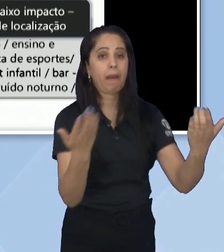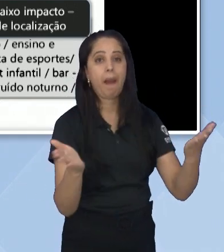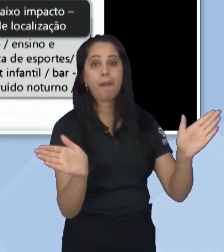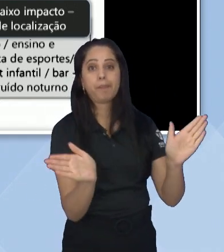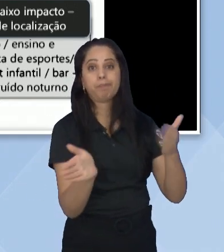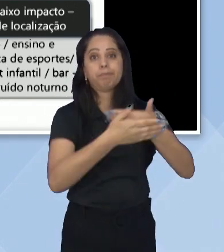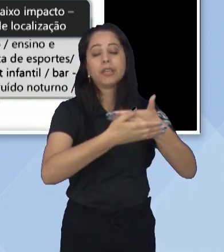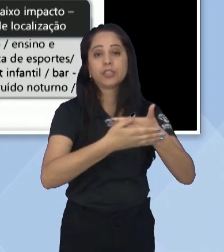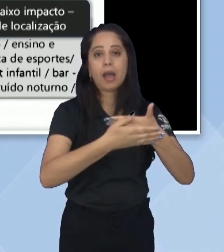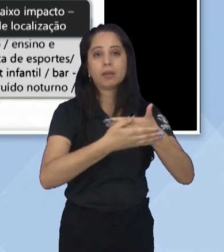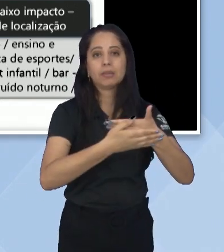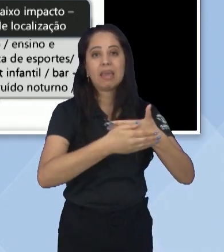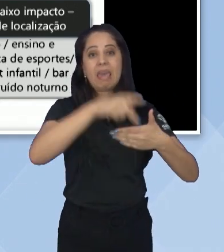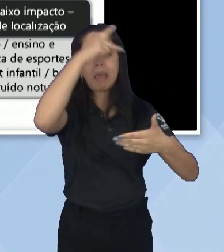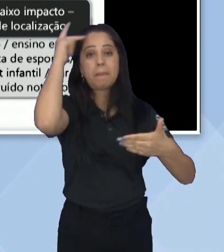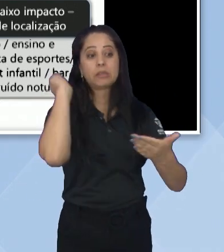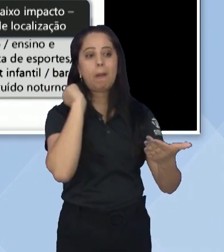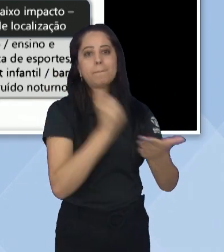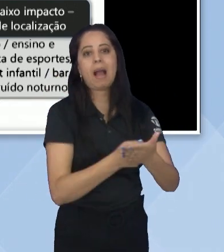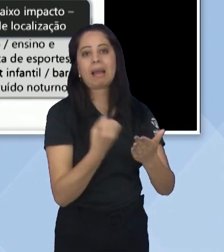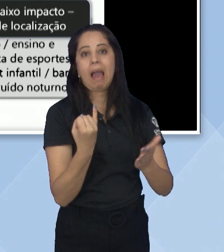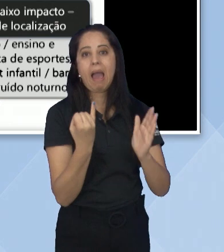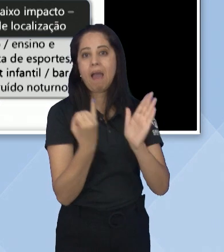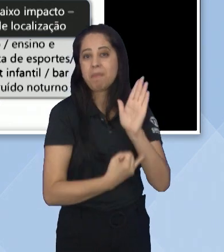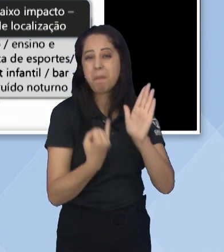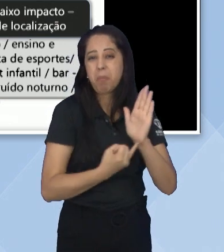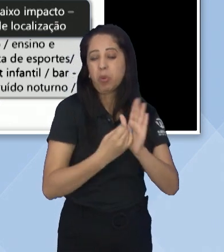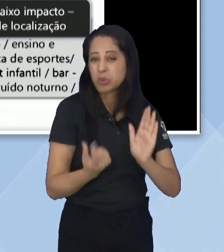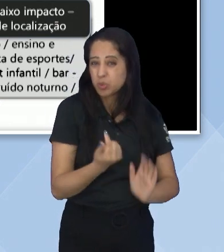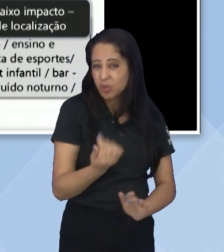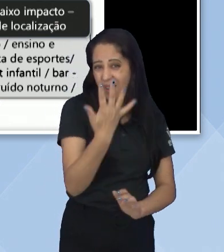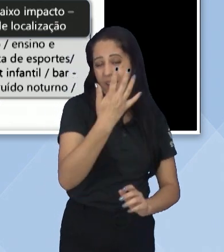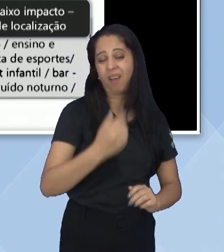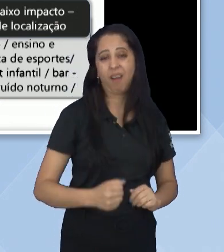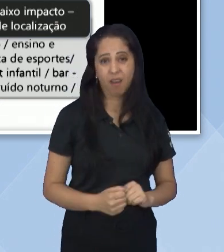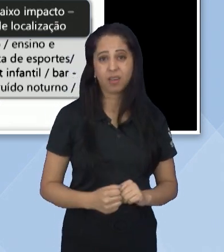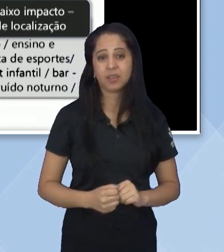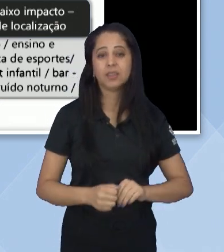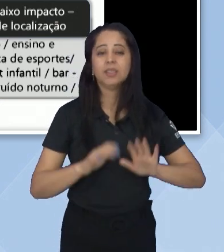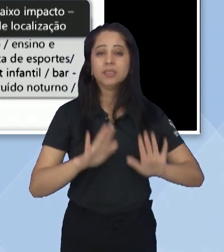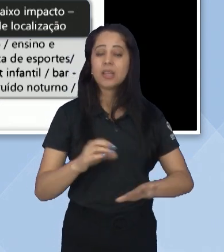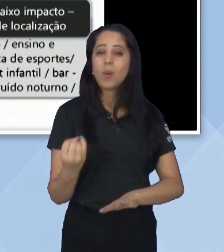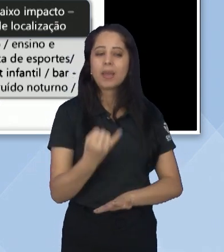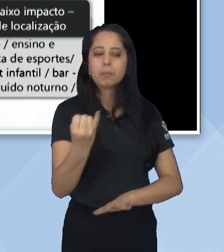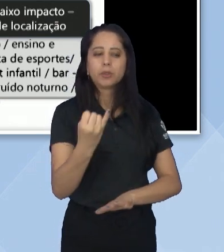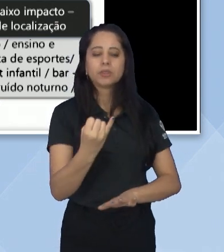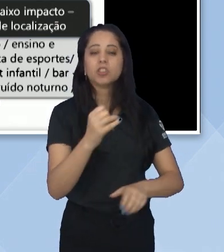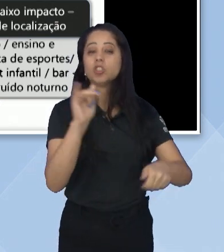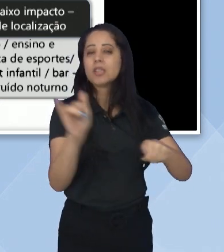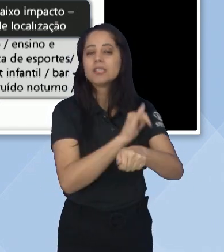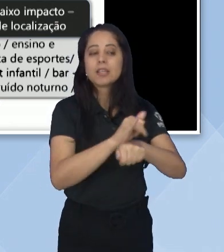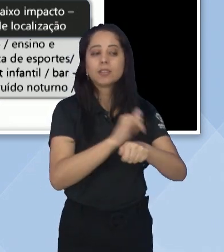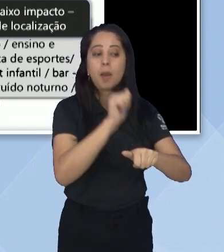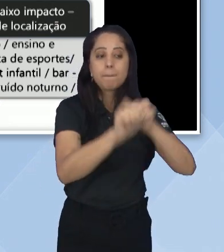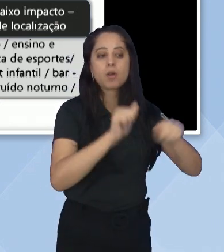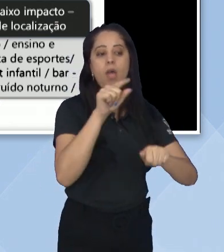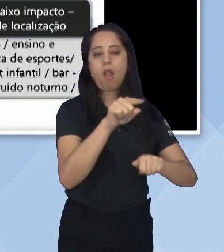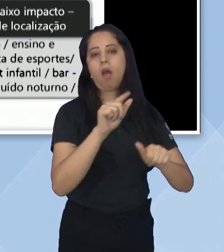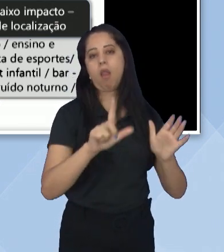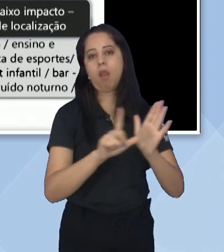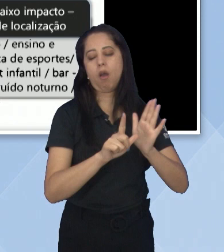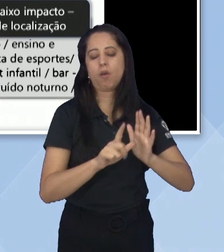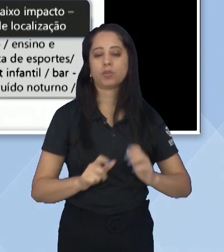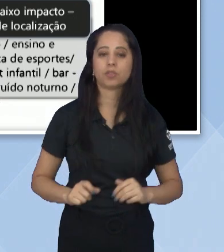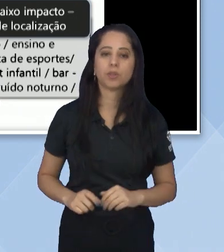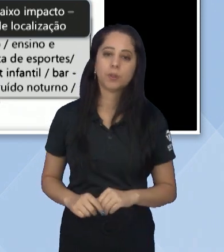então assim quanto aquilo de uma certa forma não é absorvido para o mercado a gente entende que é importante trabalhar aspecto bom